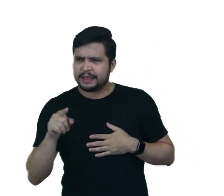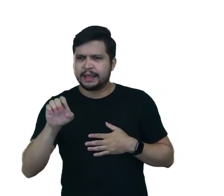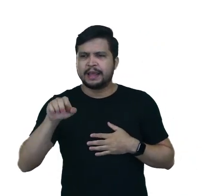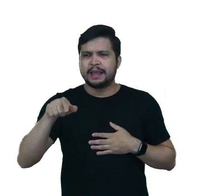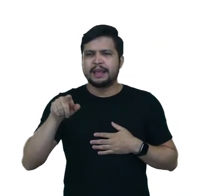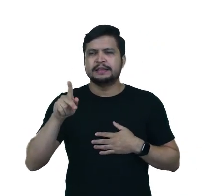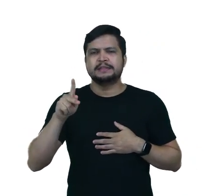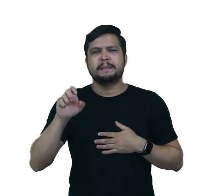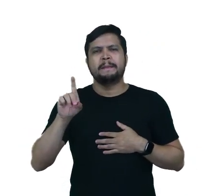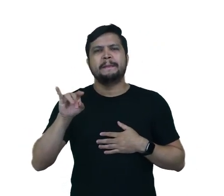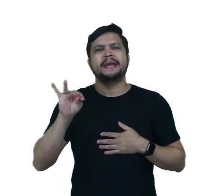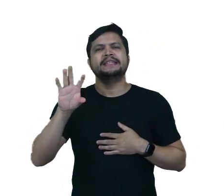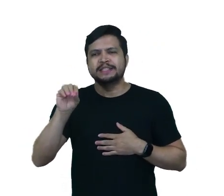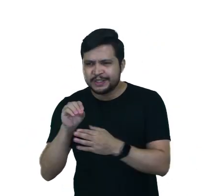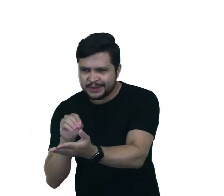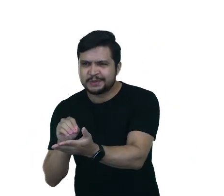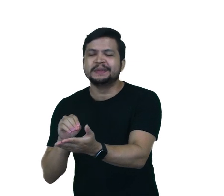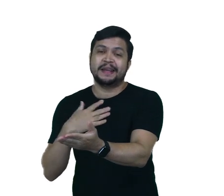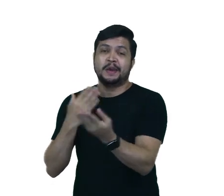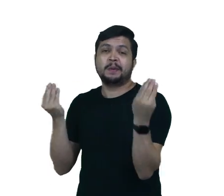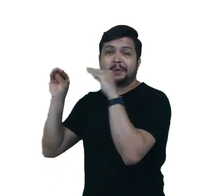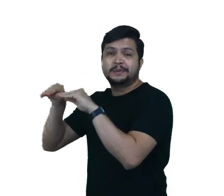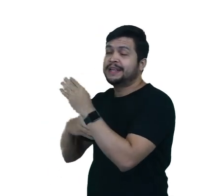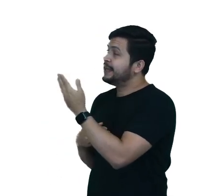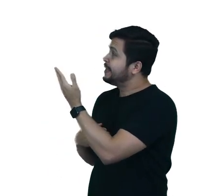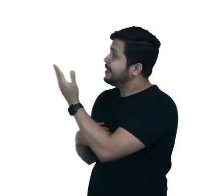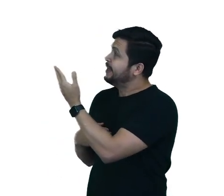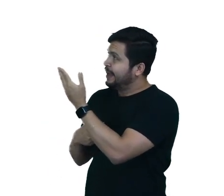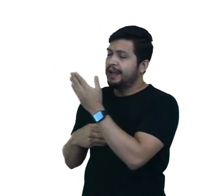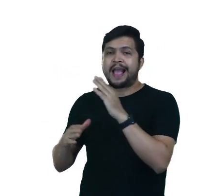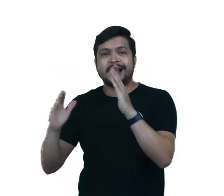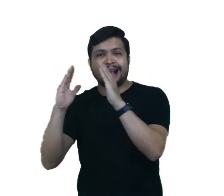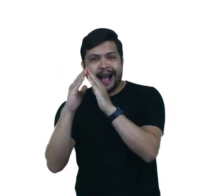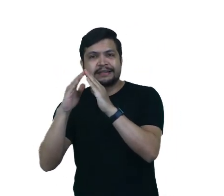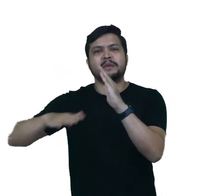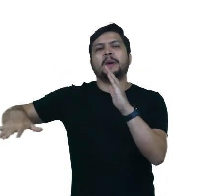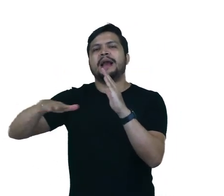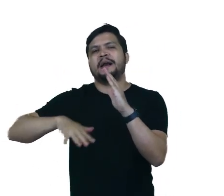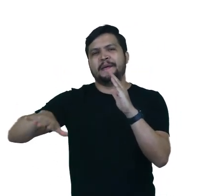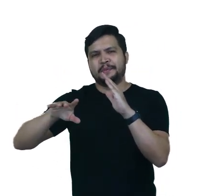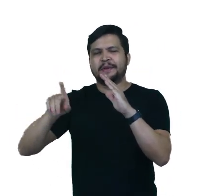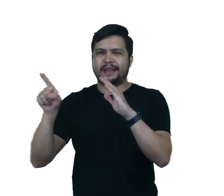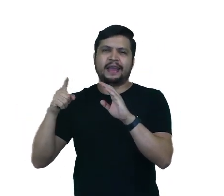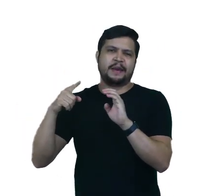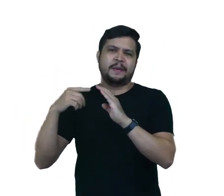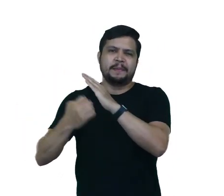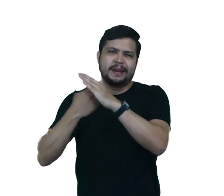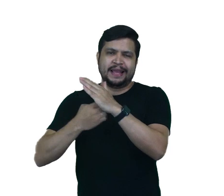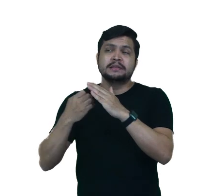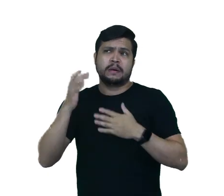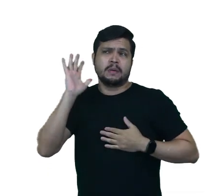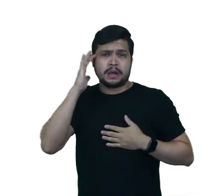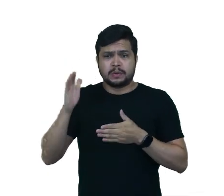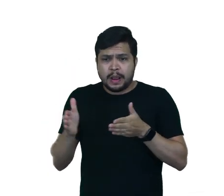Eu botei aqui a Casa do Campo. Ó. Eu procurei, porque eu acho que esse é um caminho, o